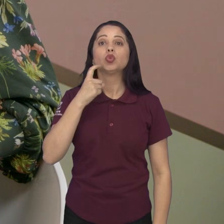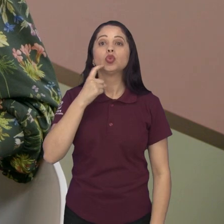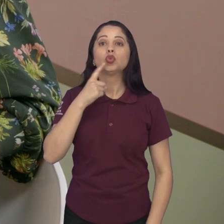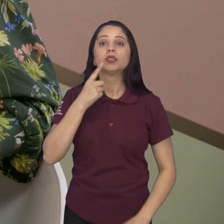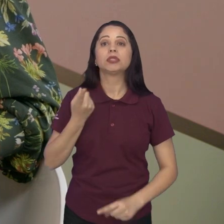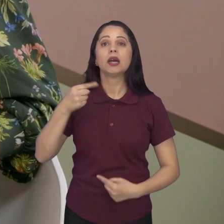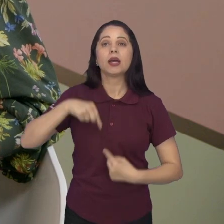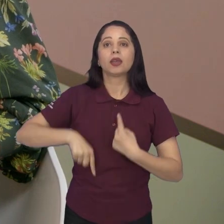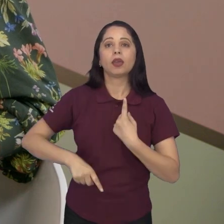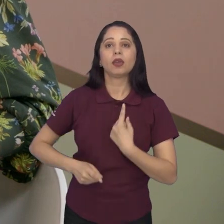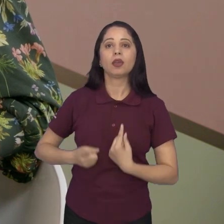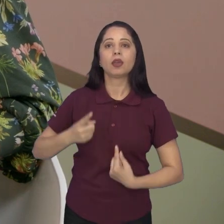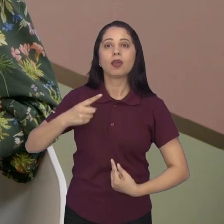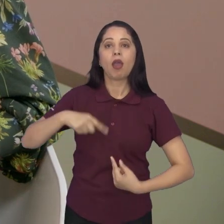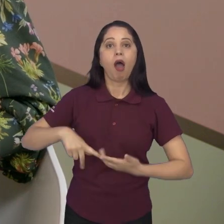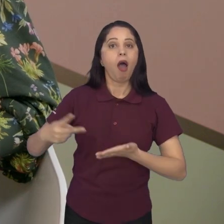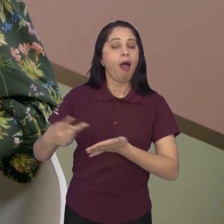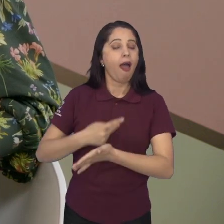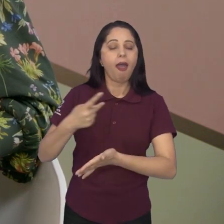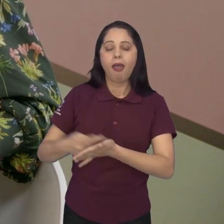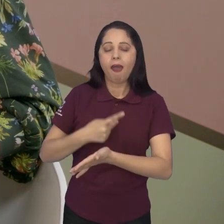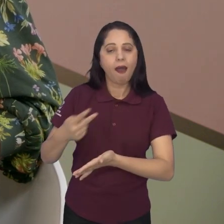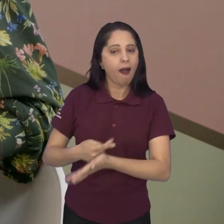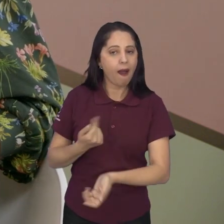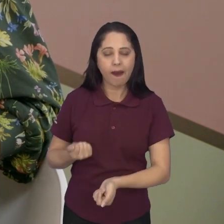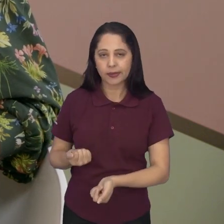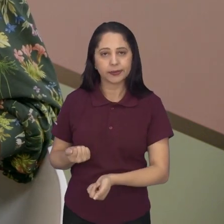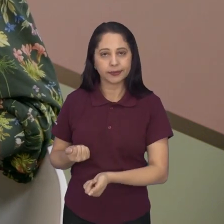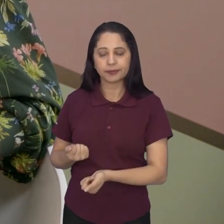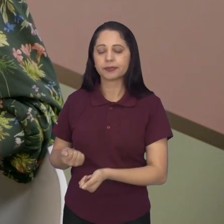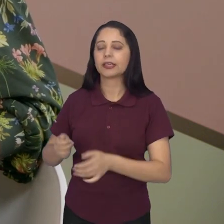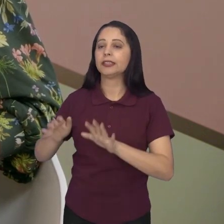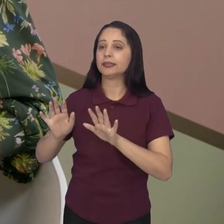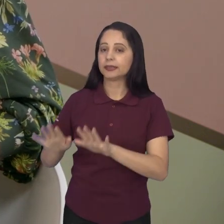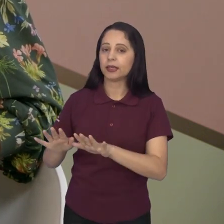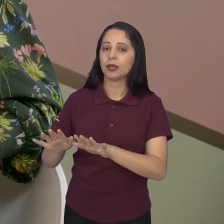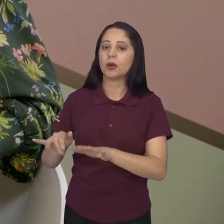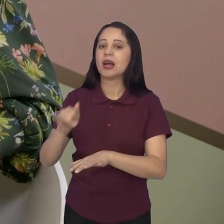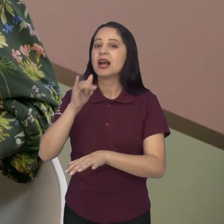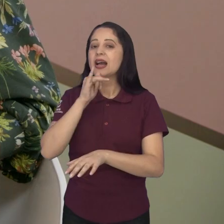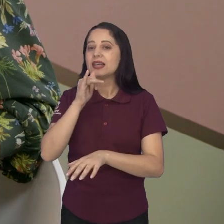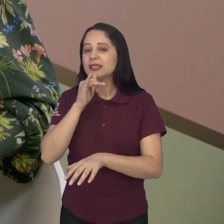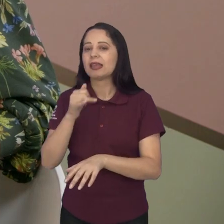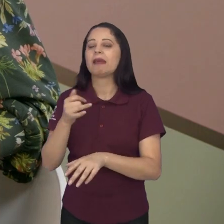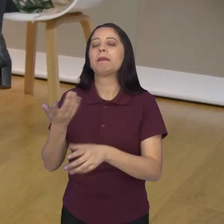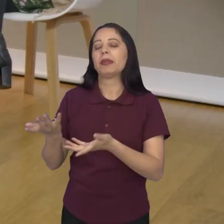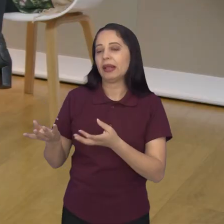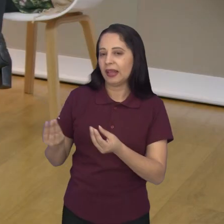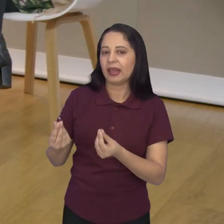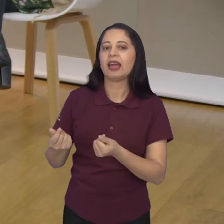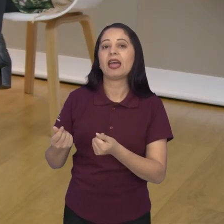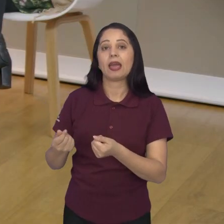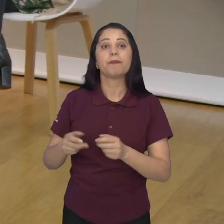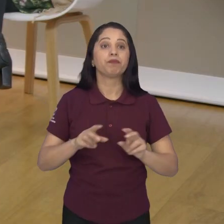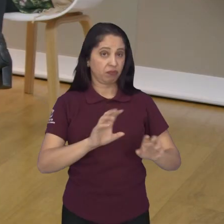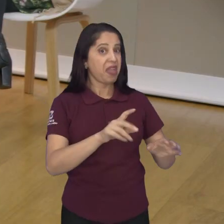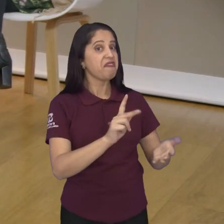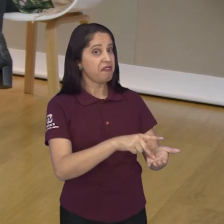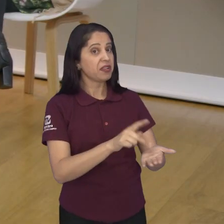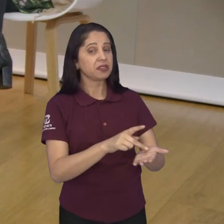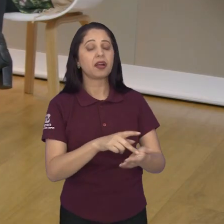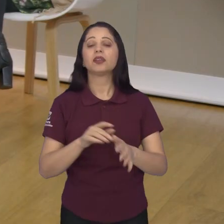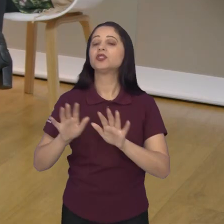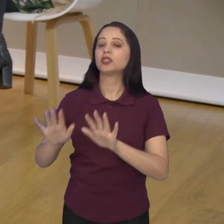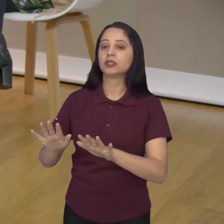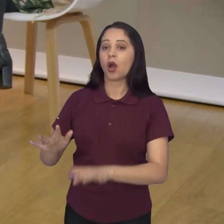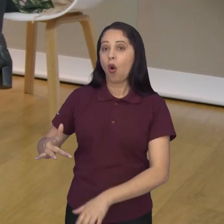locais que, se você precisar lutar ou fugir, ele está ativado. Então, as pernas, né, aquela enfim, o sensação coração, de fuga, exato. Né, o tempo todo. O